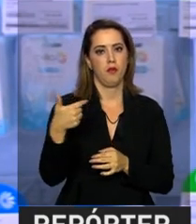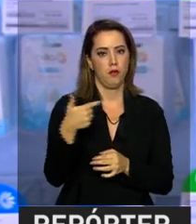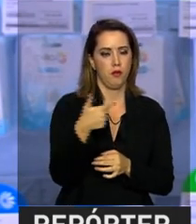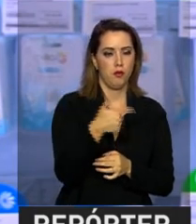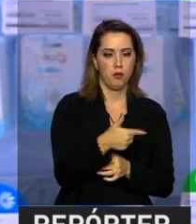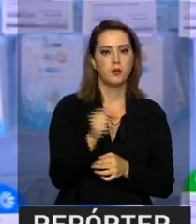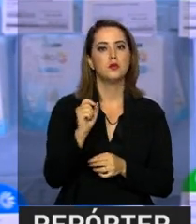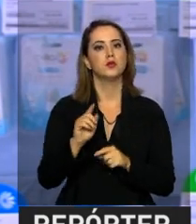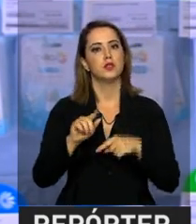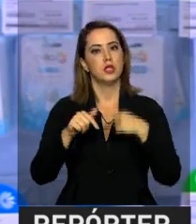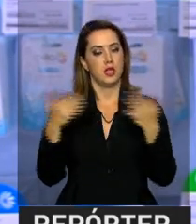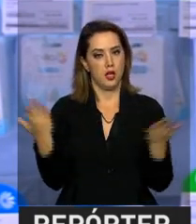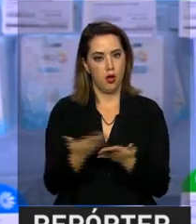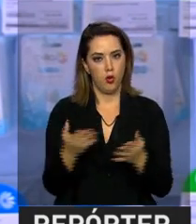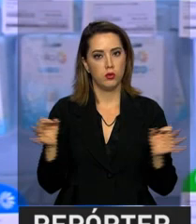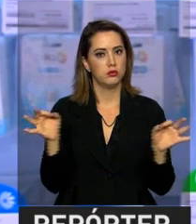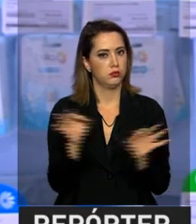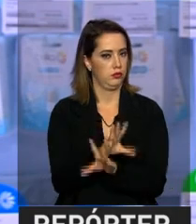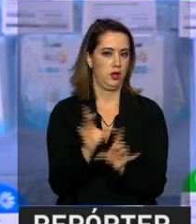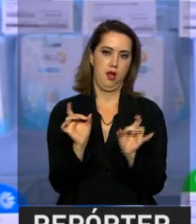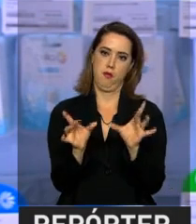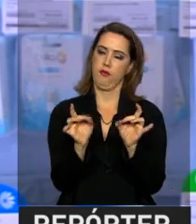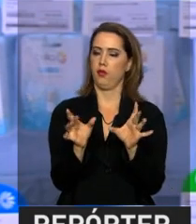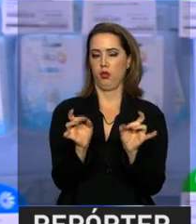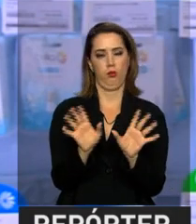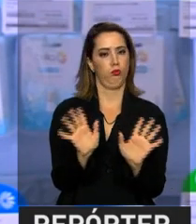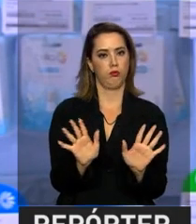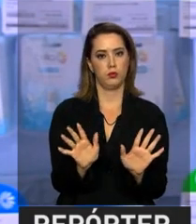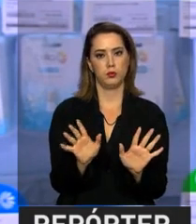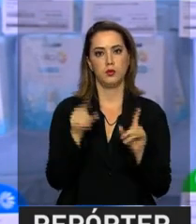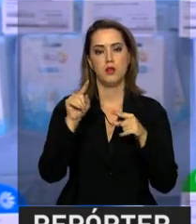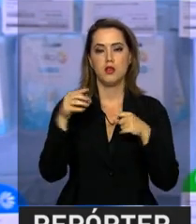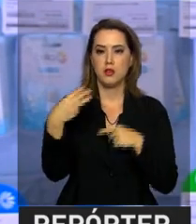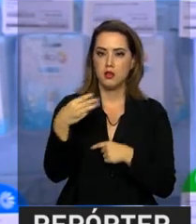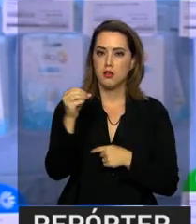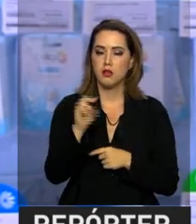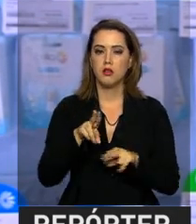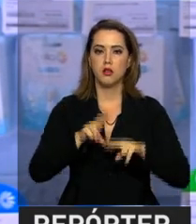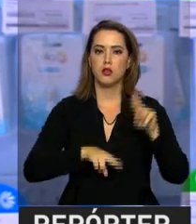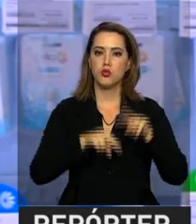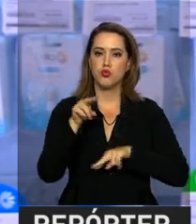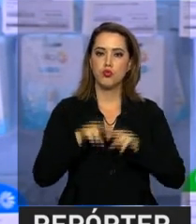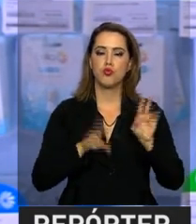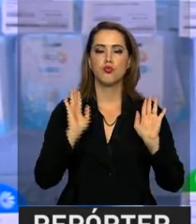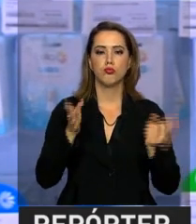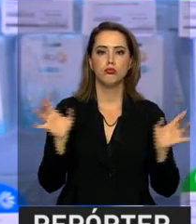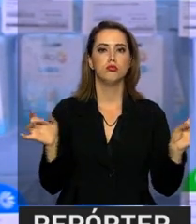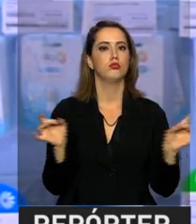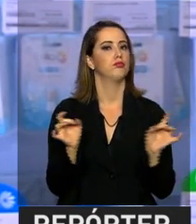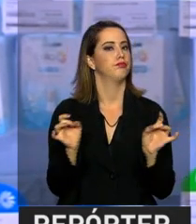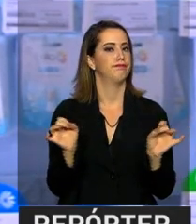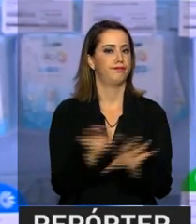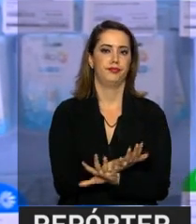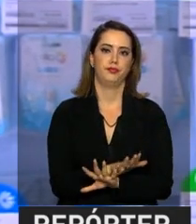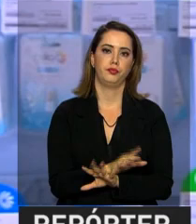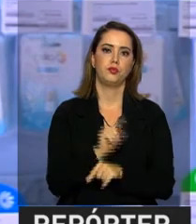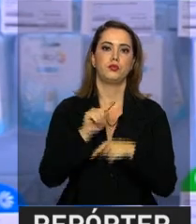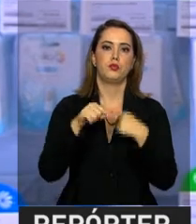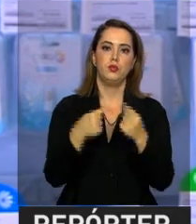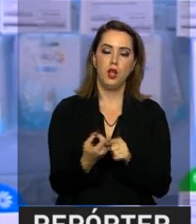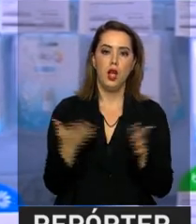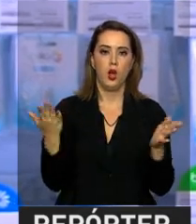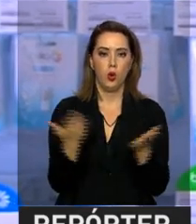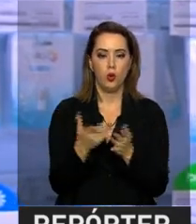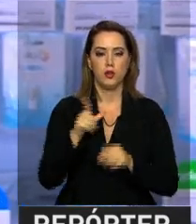ser comercializadas até o dia 30 de junho deste mês elas podem ser substituídas pelas lâmpadas de led e as